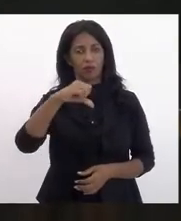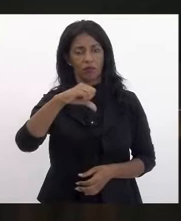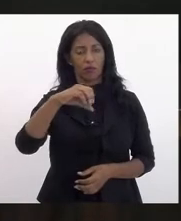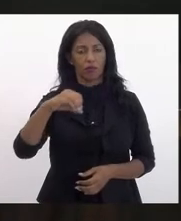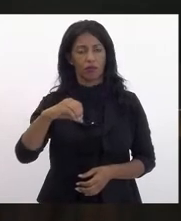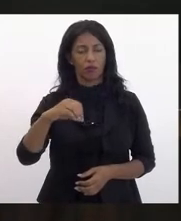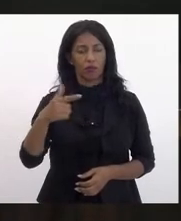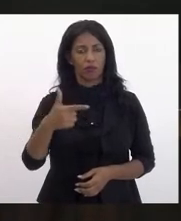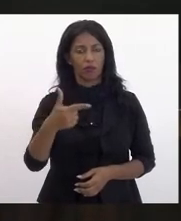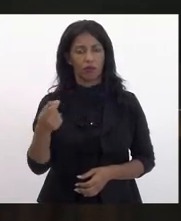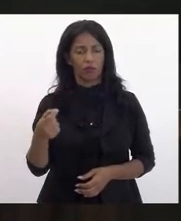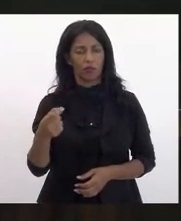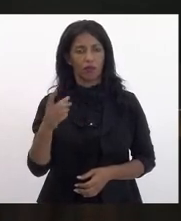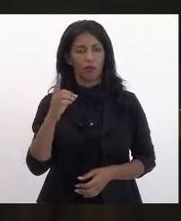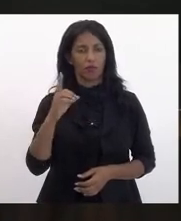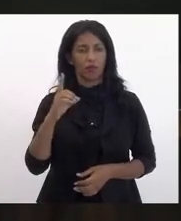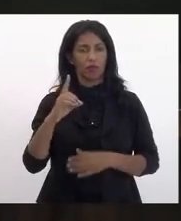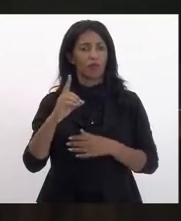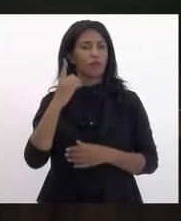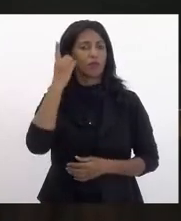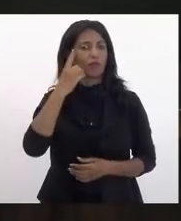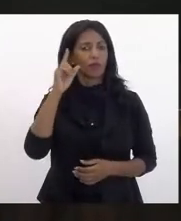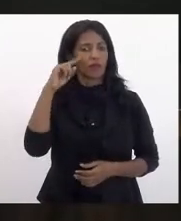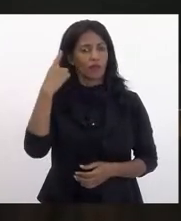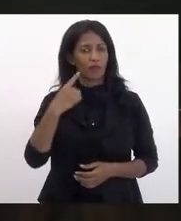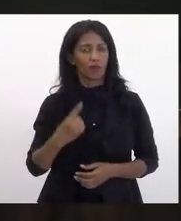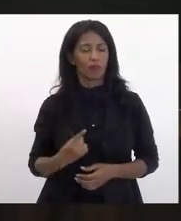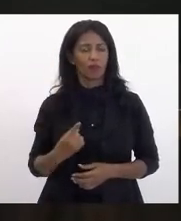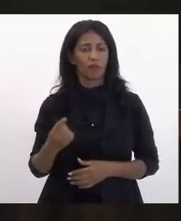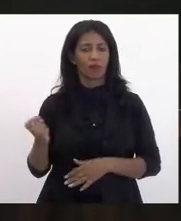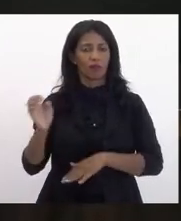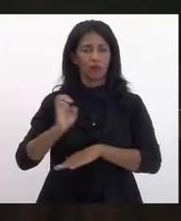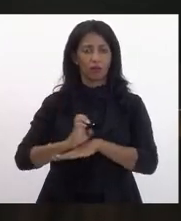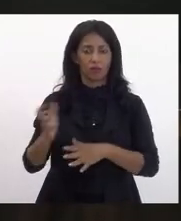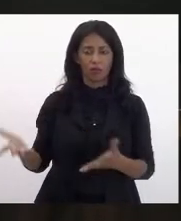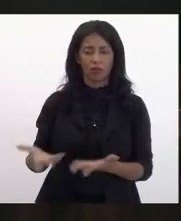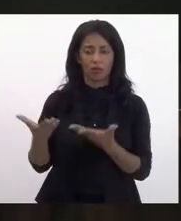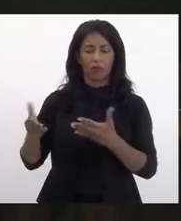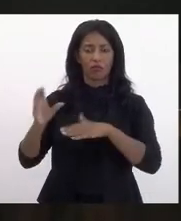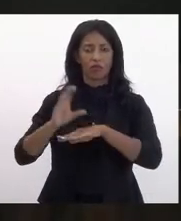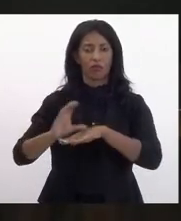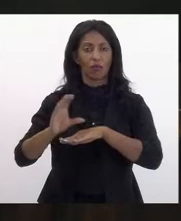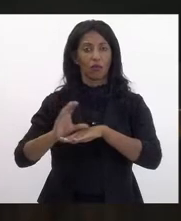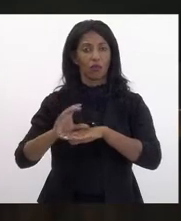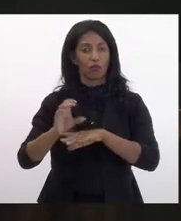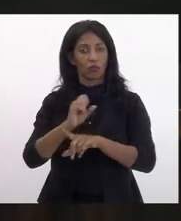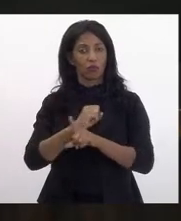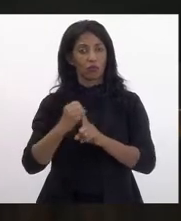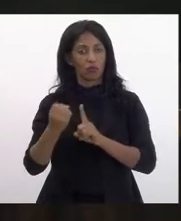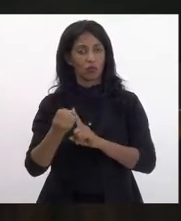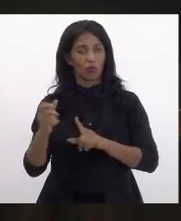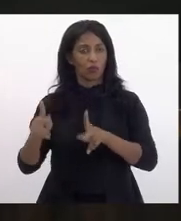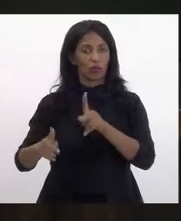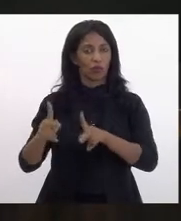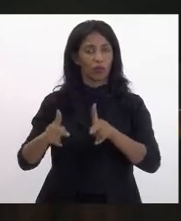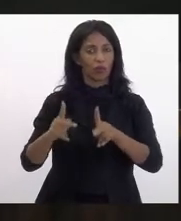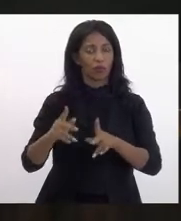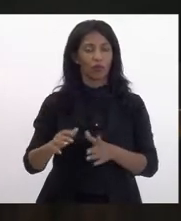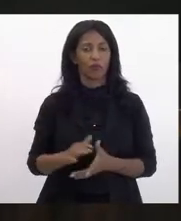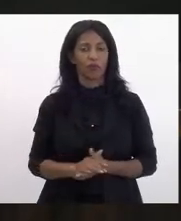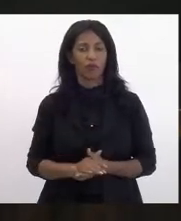1990-2020, de autoria da deputada Dani Monteiro, que institui o Programa Estadual de Incentivo aos Cursos Sociais, Populares